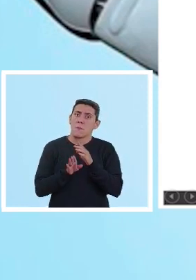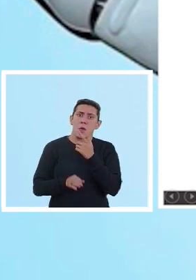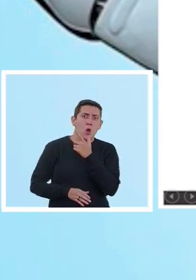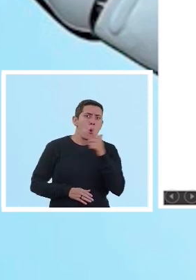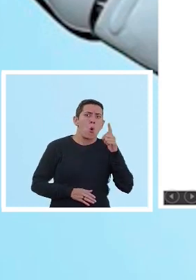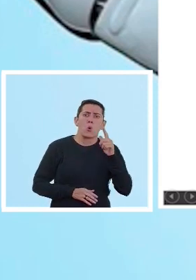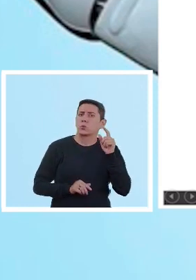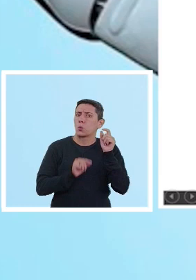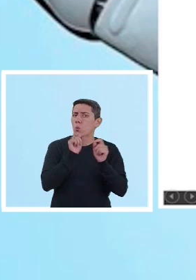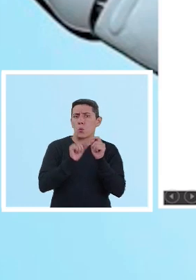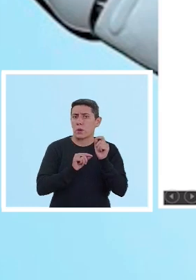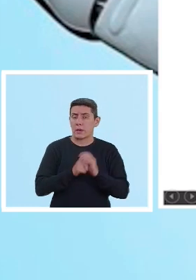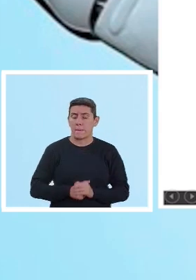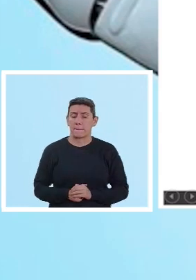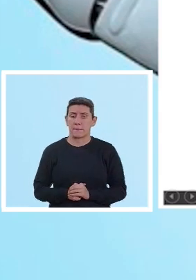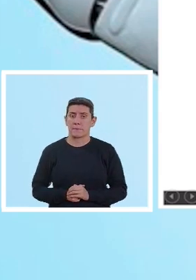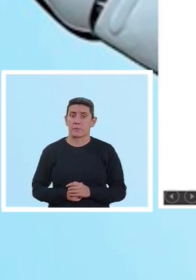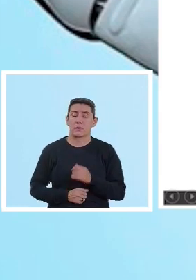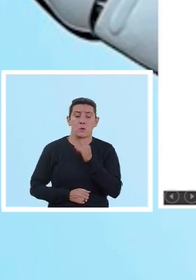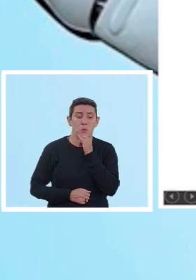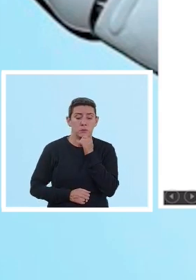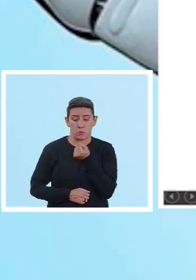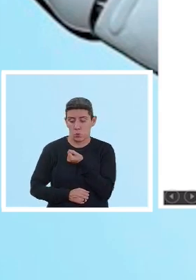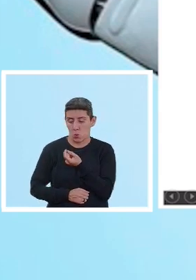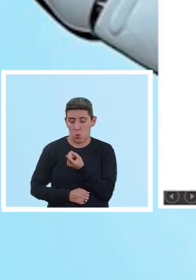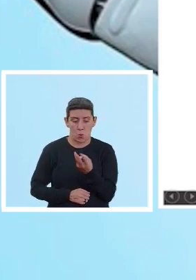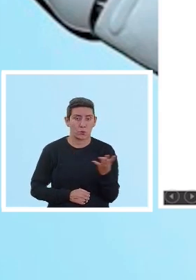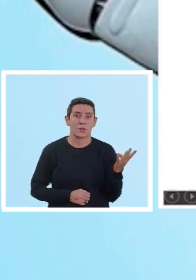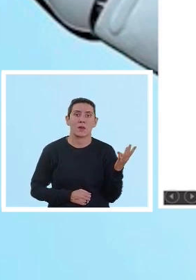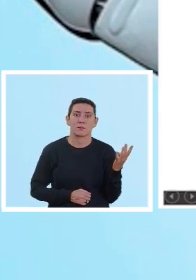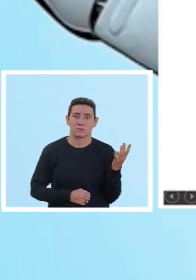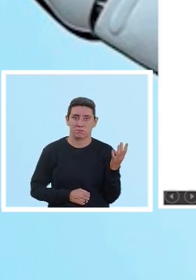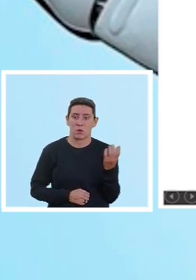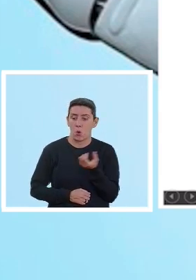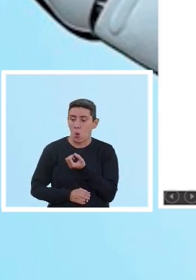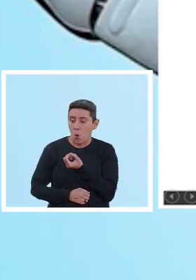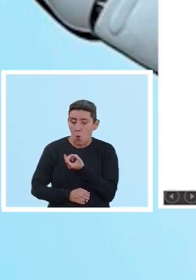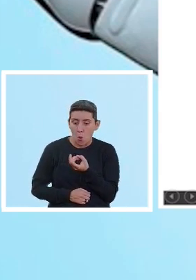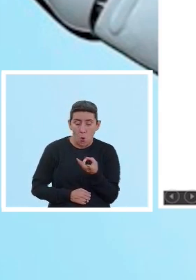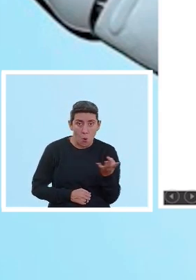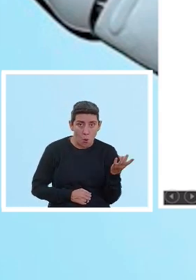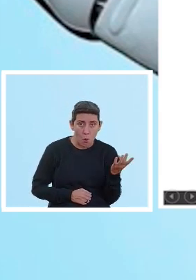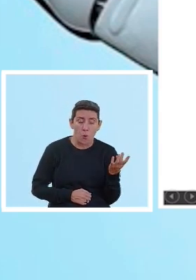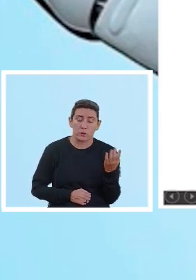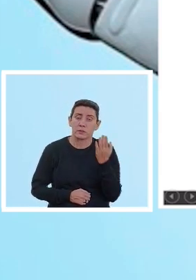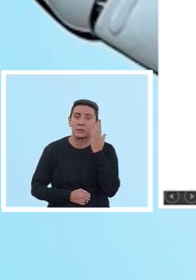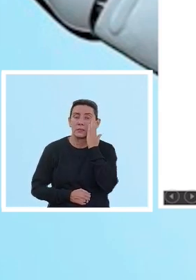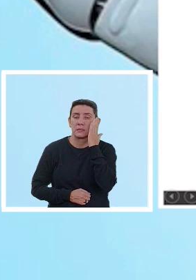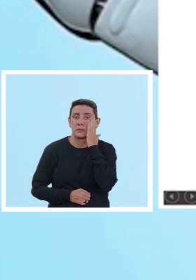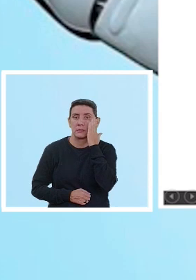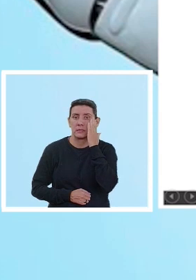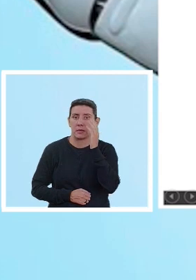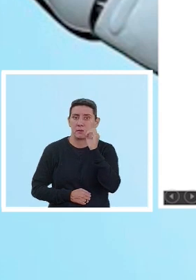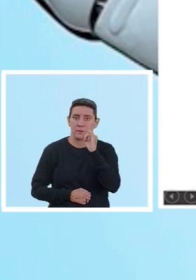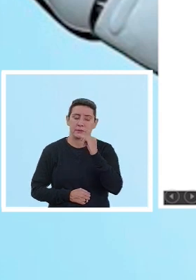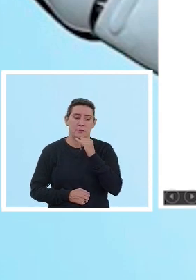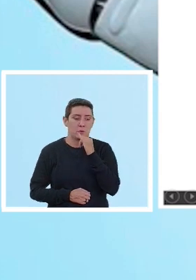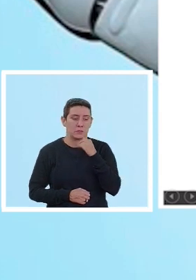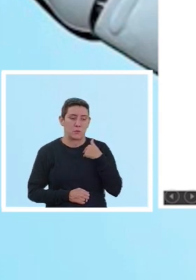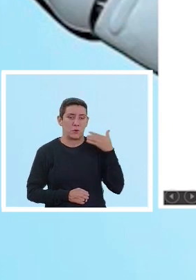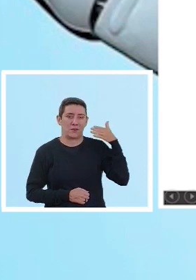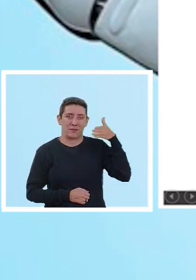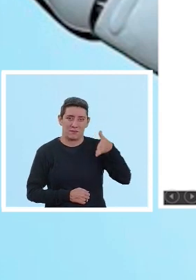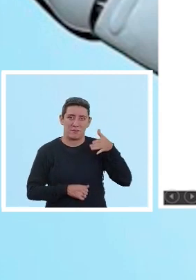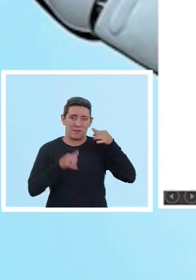de imediato em relação a contagem né a gente sempre quando vai ter vai até a fazenda né